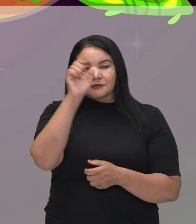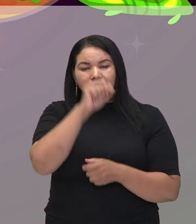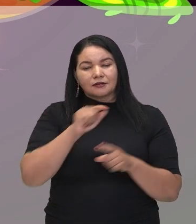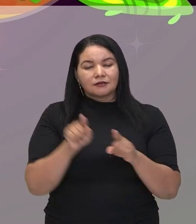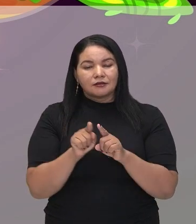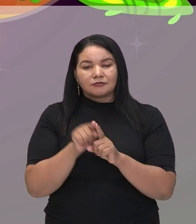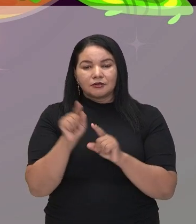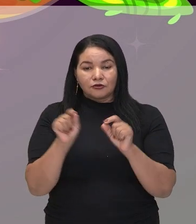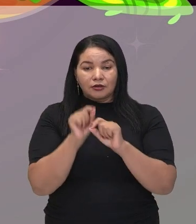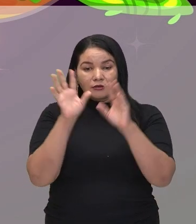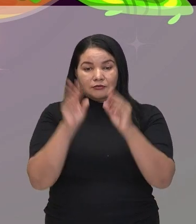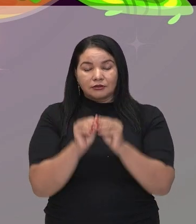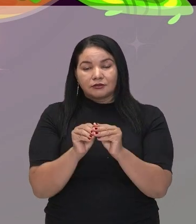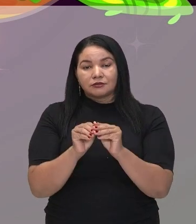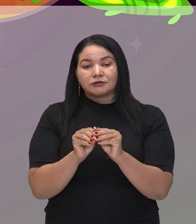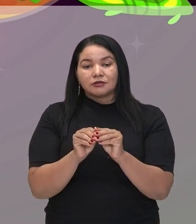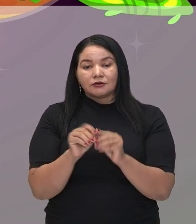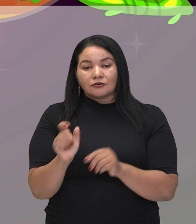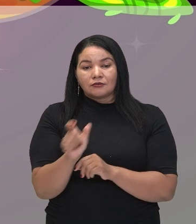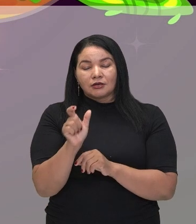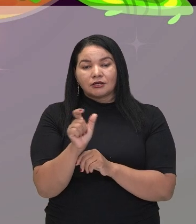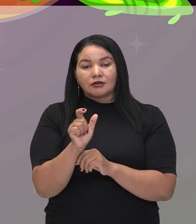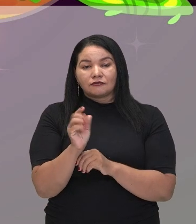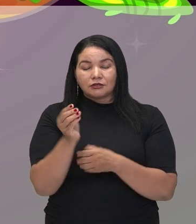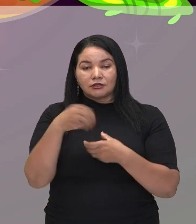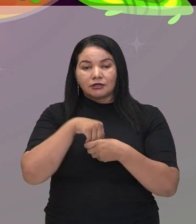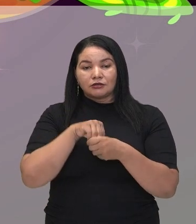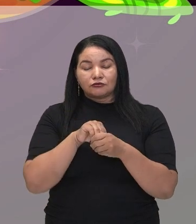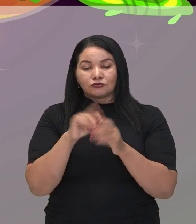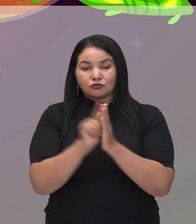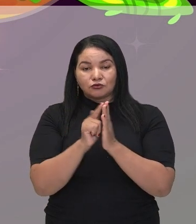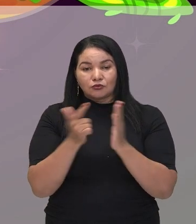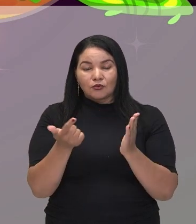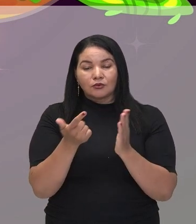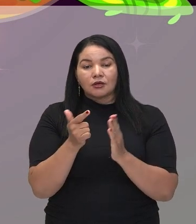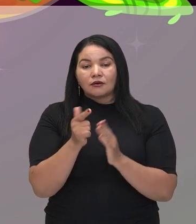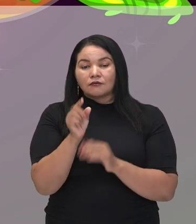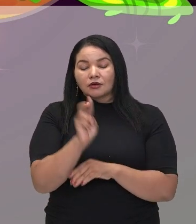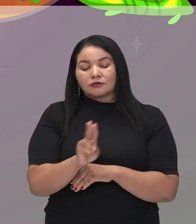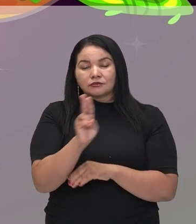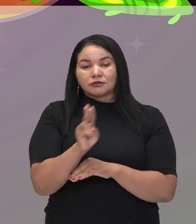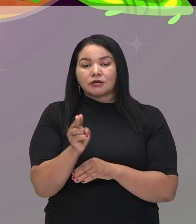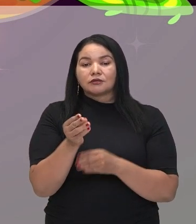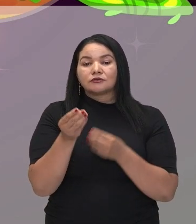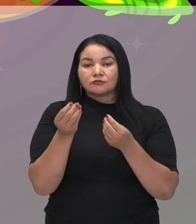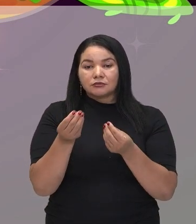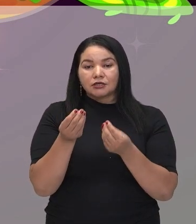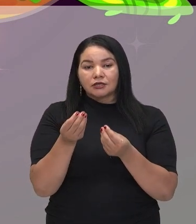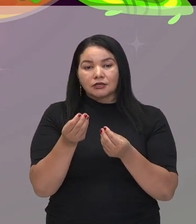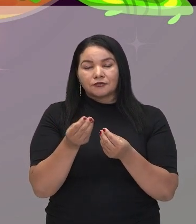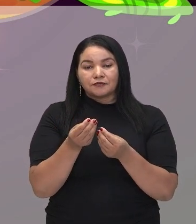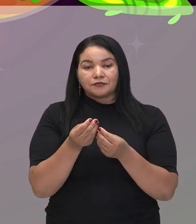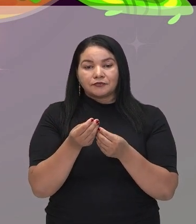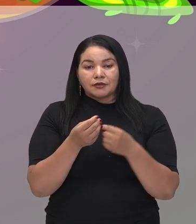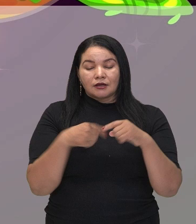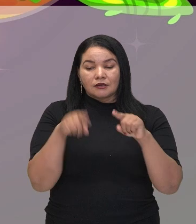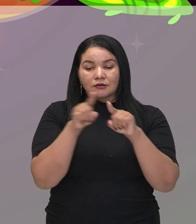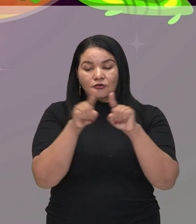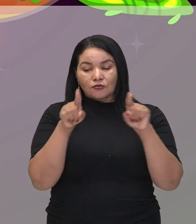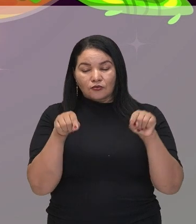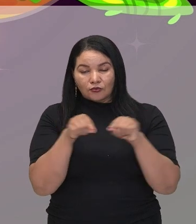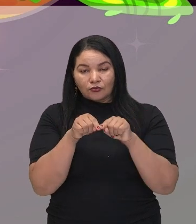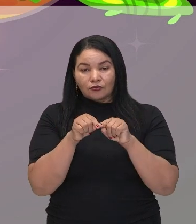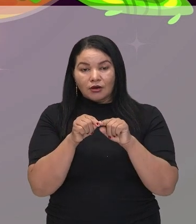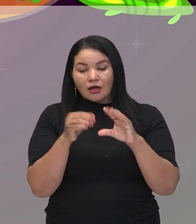trazer ali no jornalismo, ele vai ser utilizado por causa do espaço, não é isso? Então,